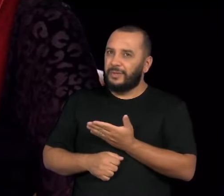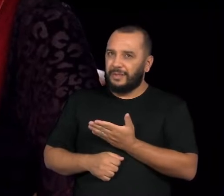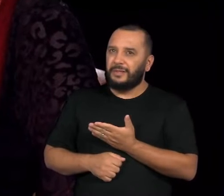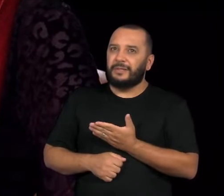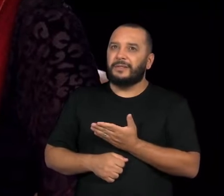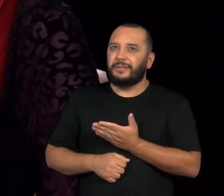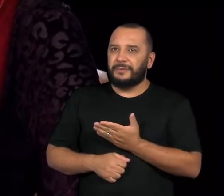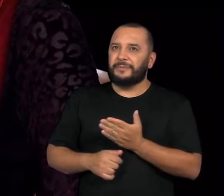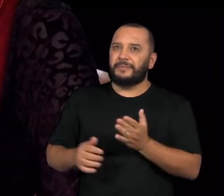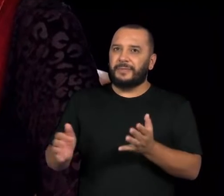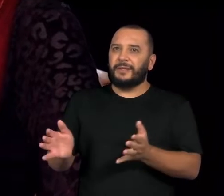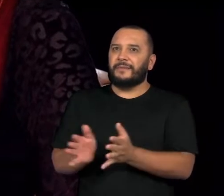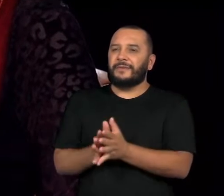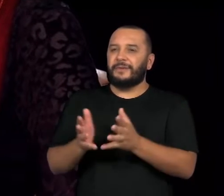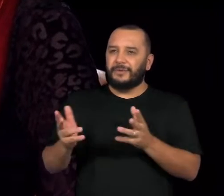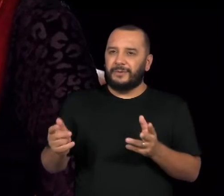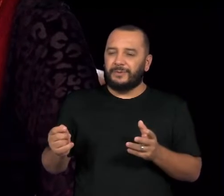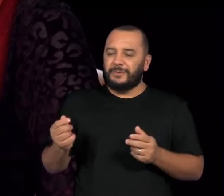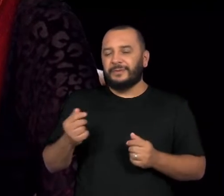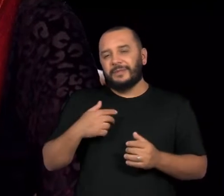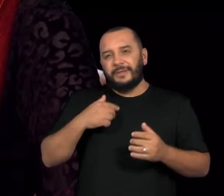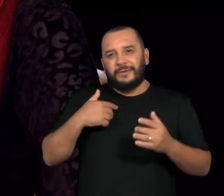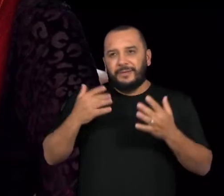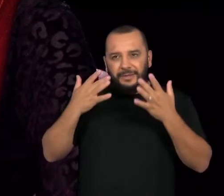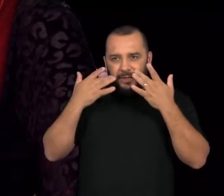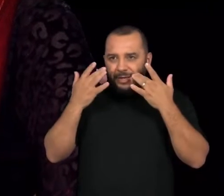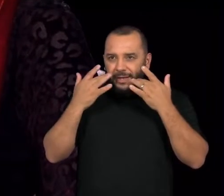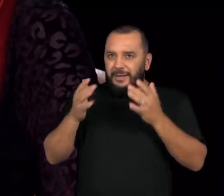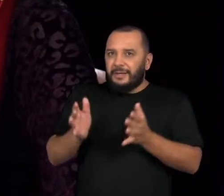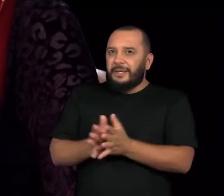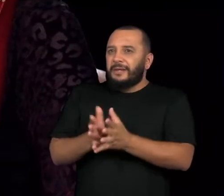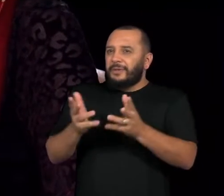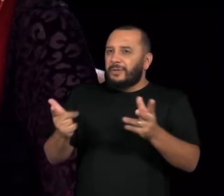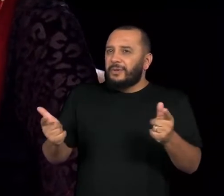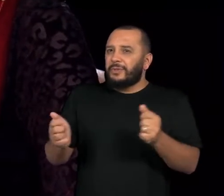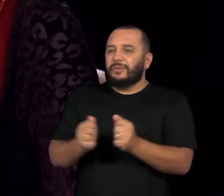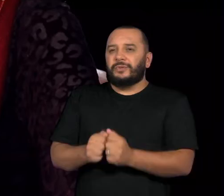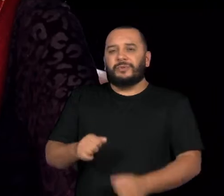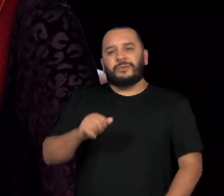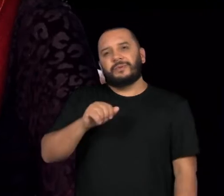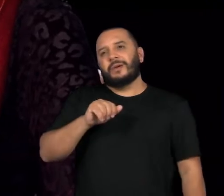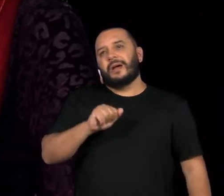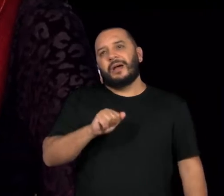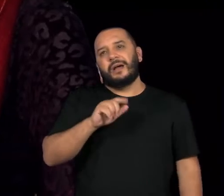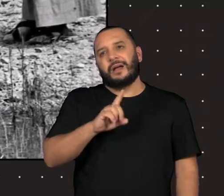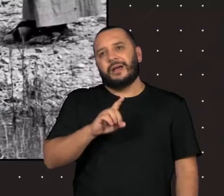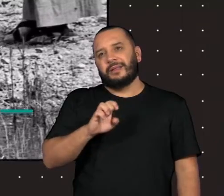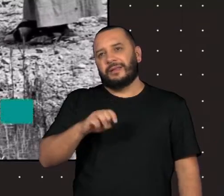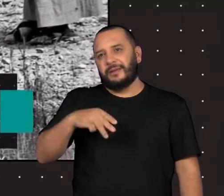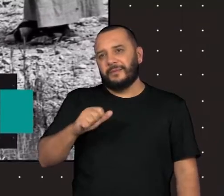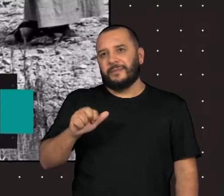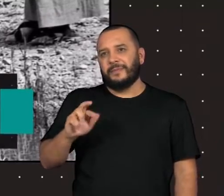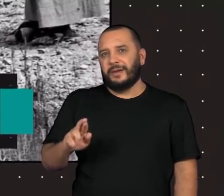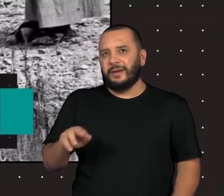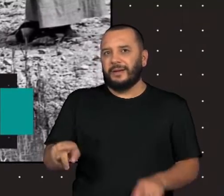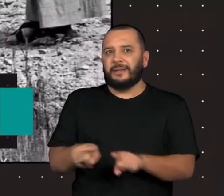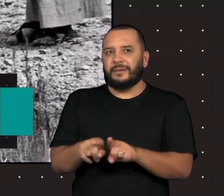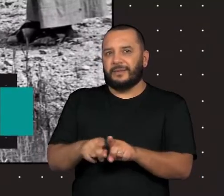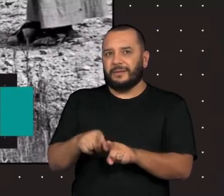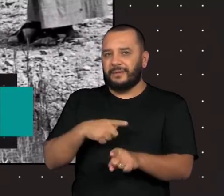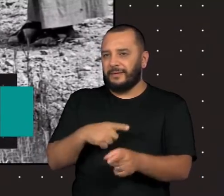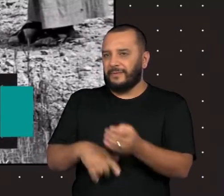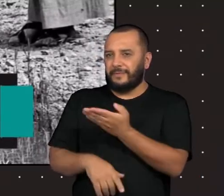Foi maravilhoso, foi um grande espetáculo. Depois, com o Ademar, fiz muitas coisas. Fiz a Electra